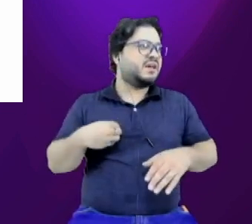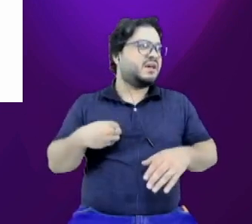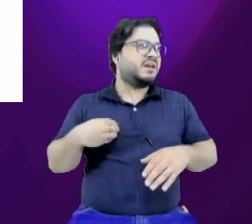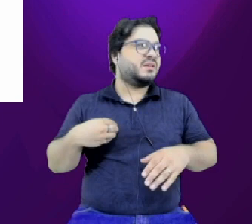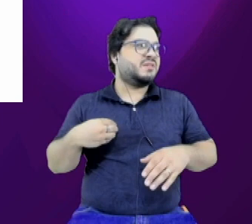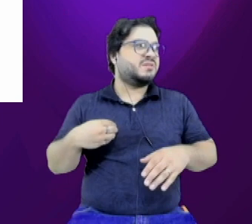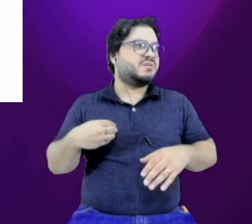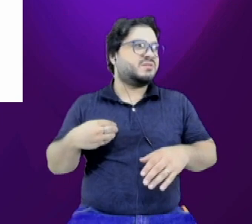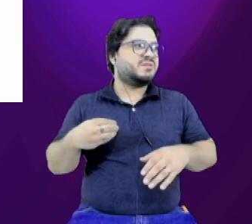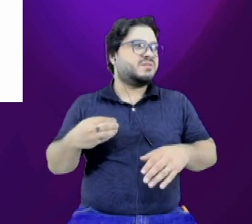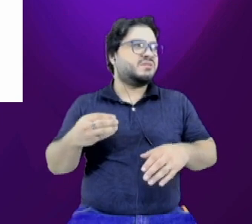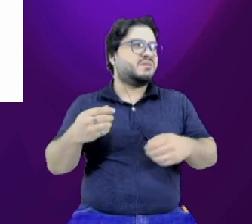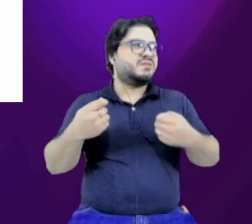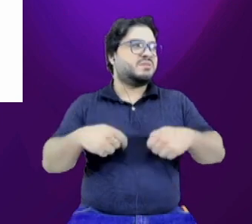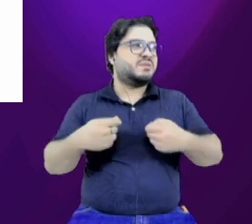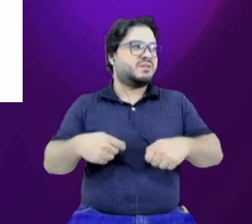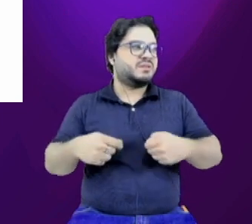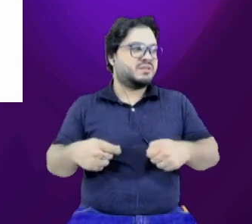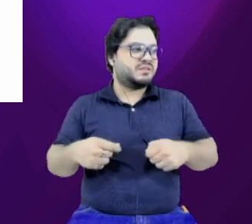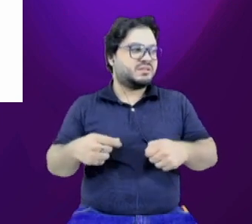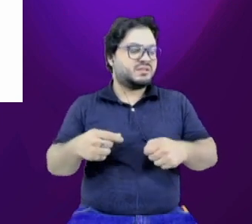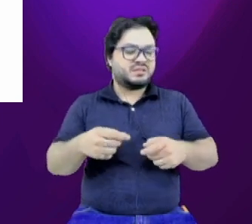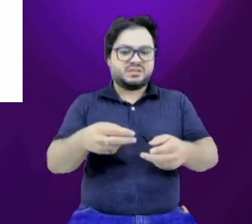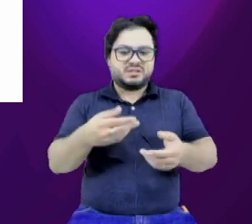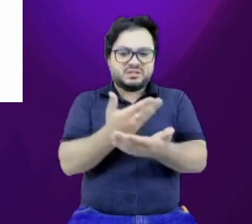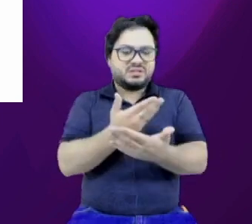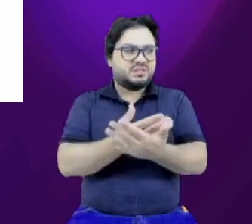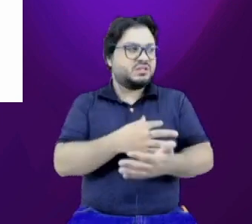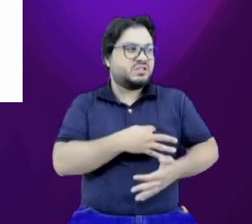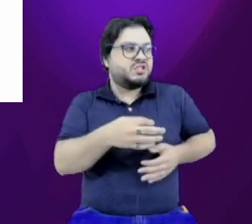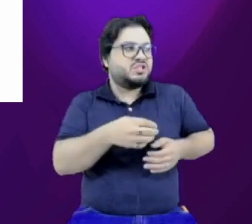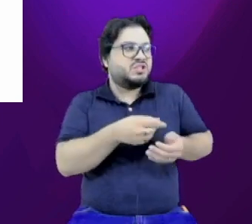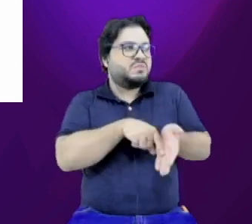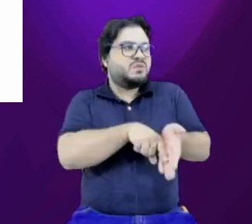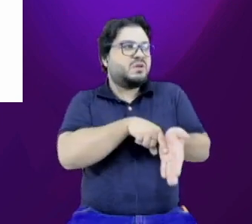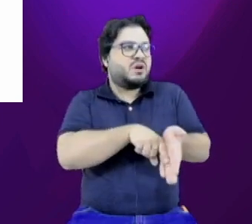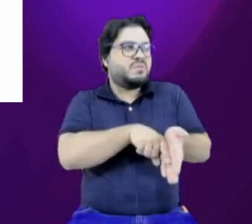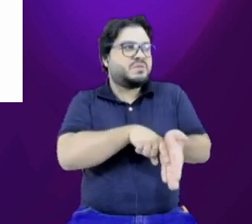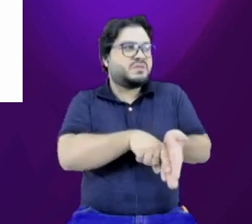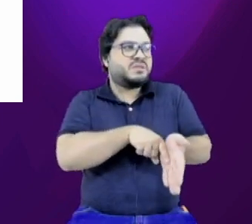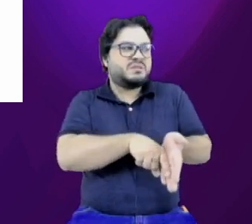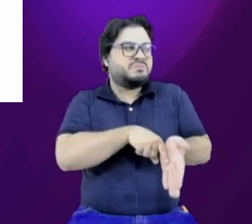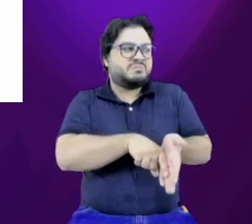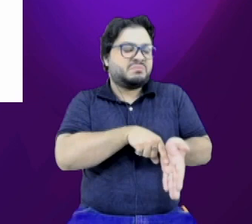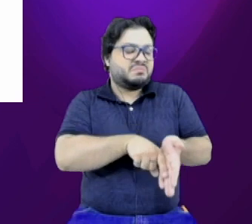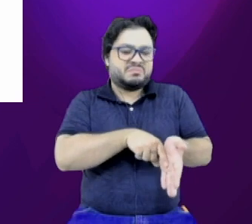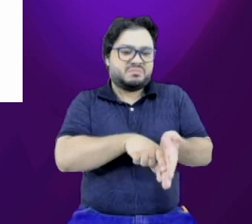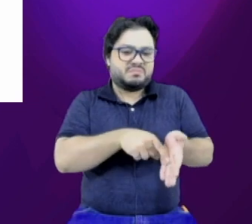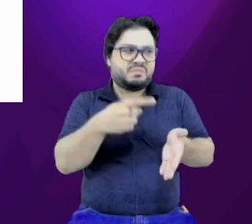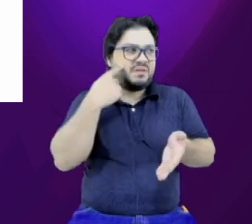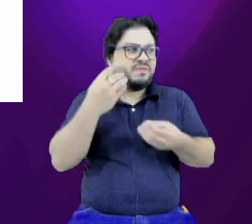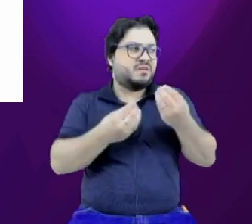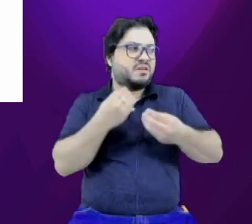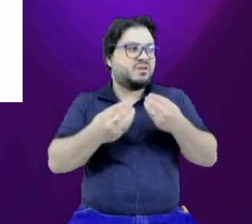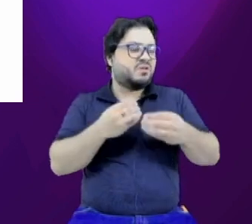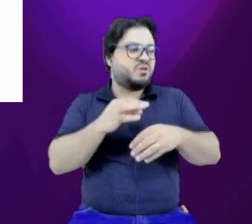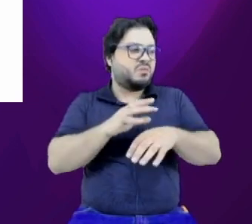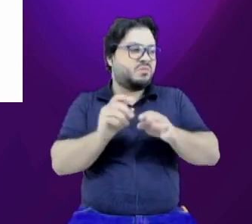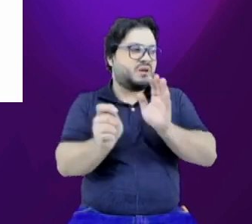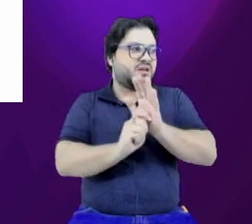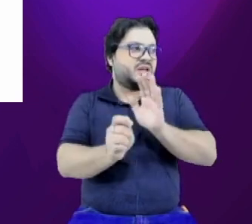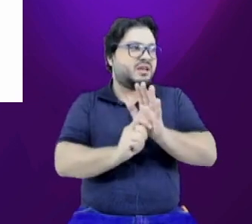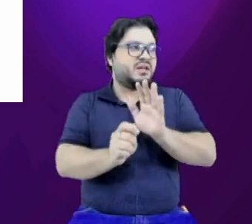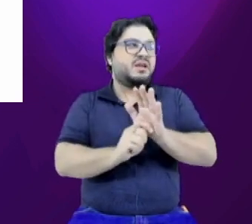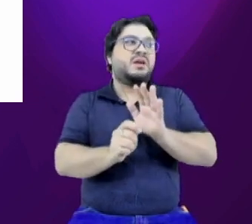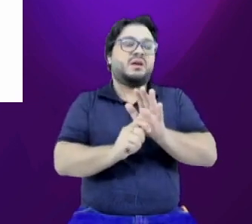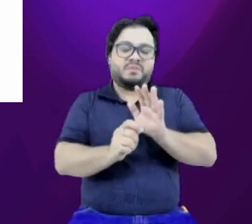eles necessitam de biópsias para aferir como as novas drogas estão sendo, como que está